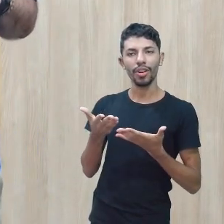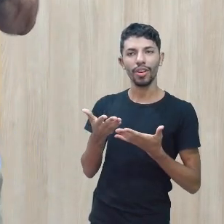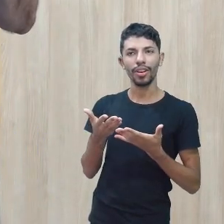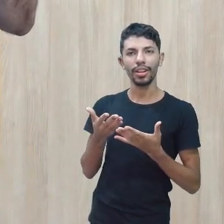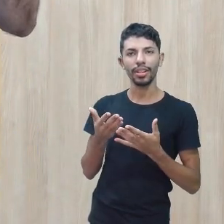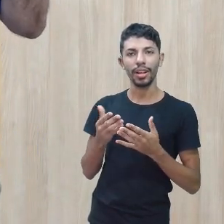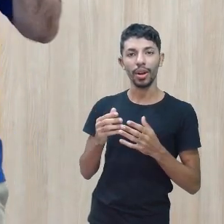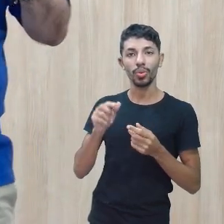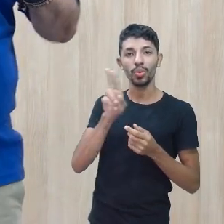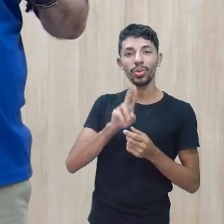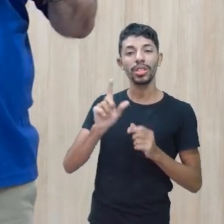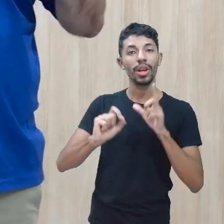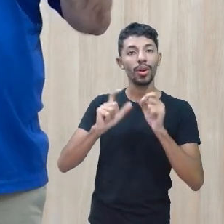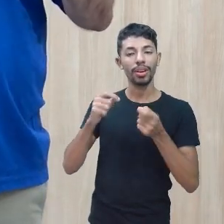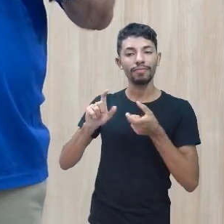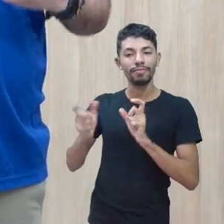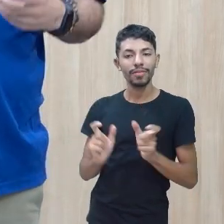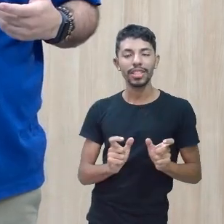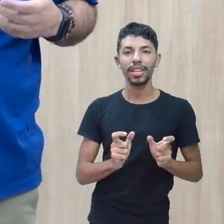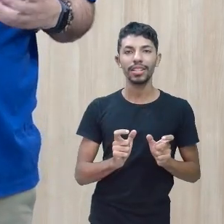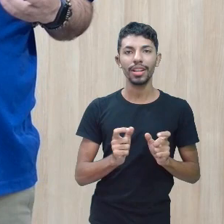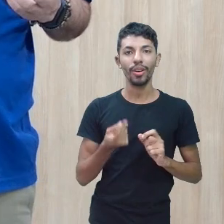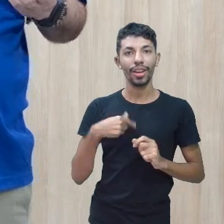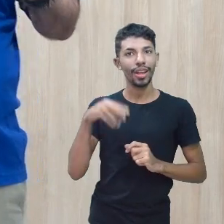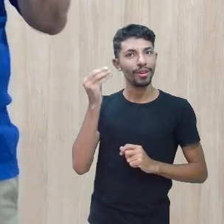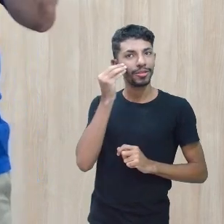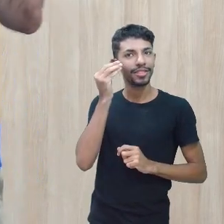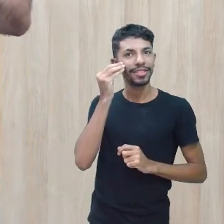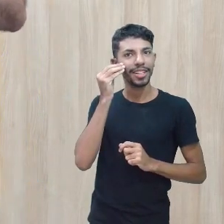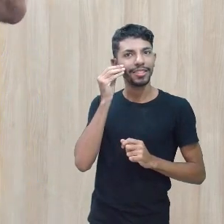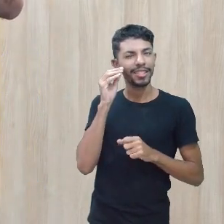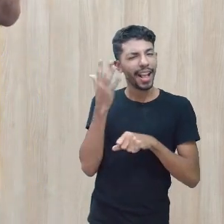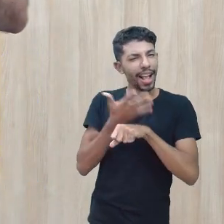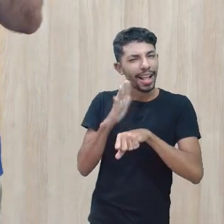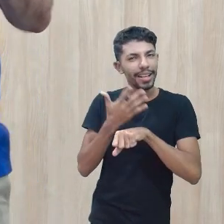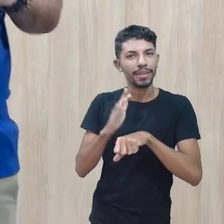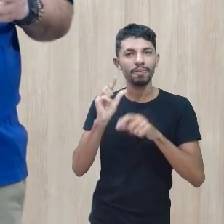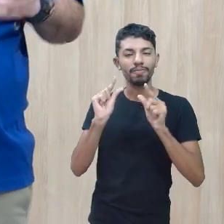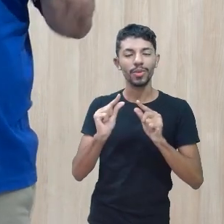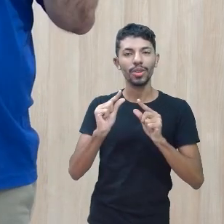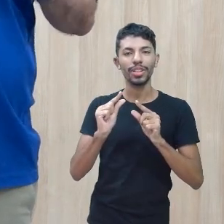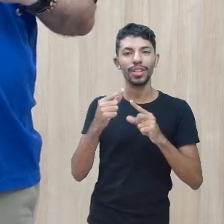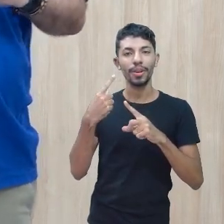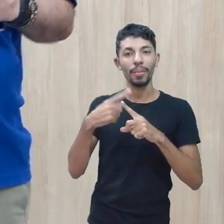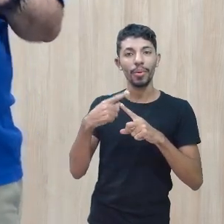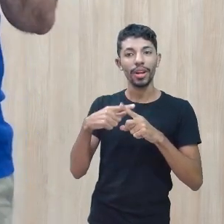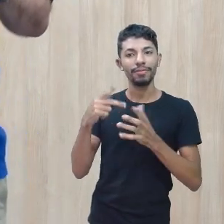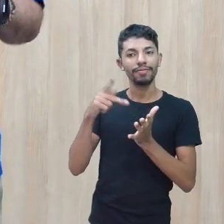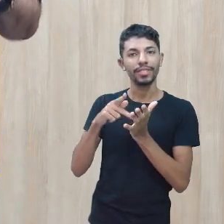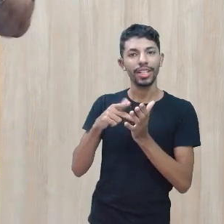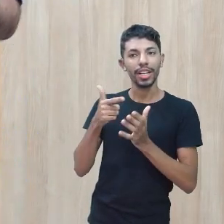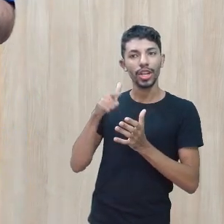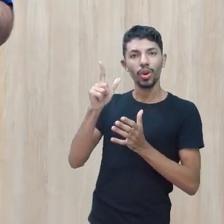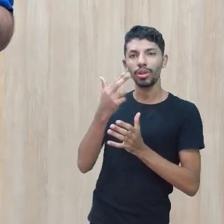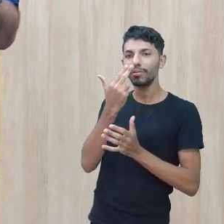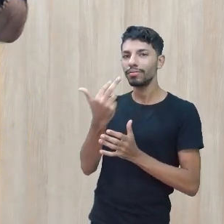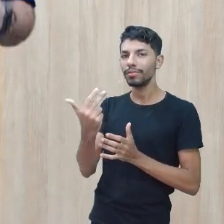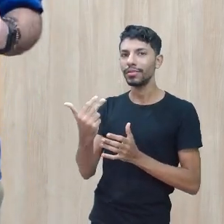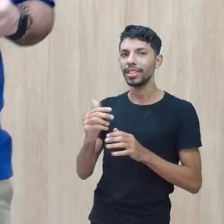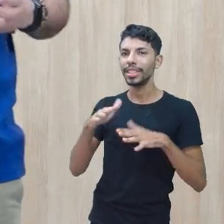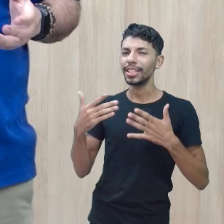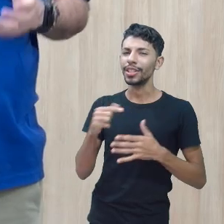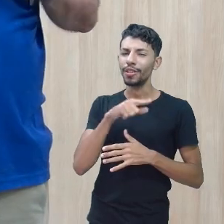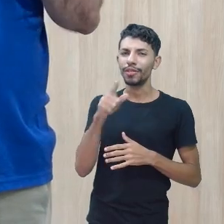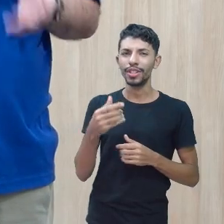pouco porque tem a ver com outro idioma e vocês vão desculpar se porventura a pronúncia ela não sair tão